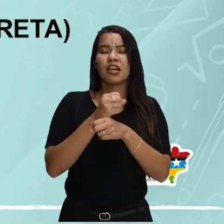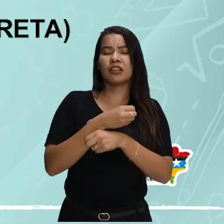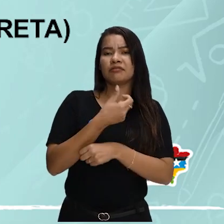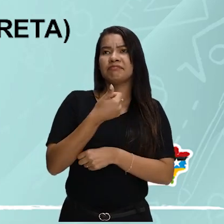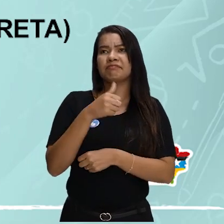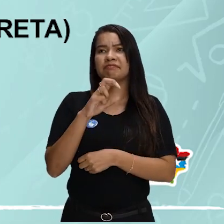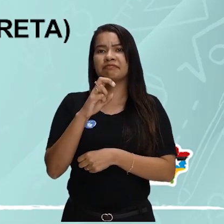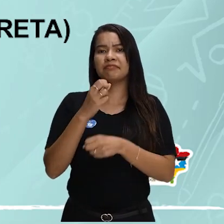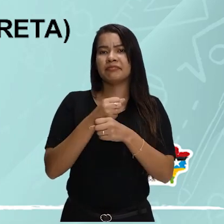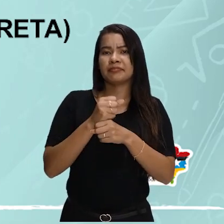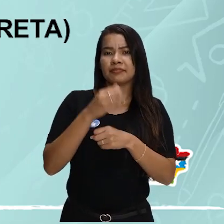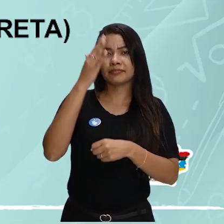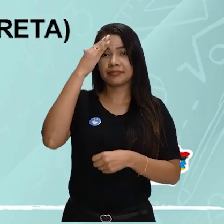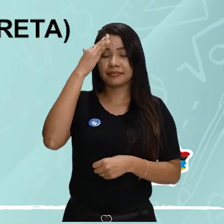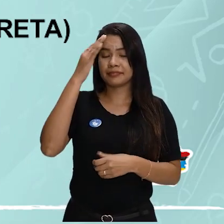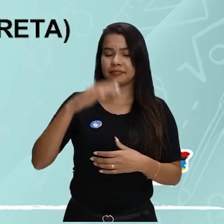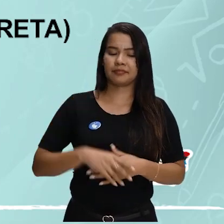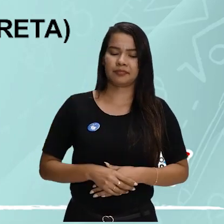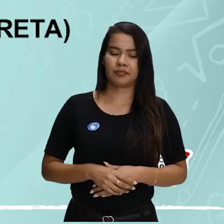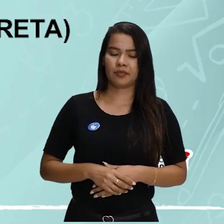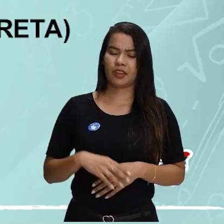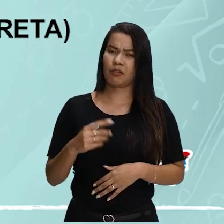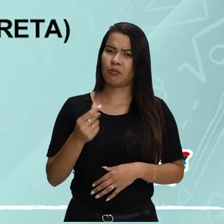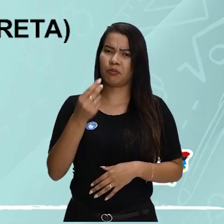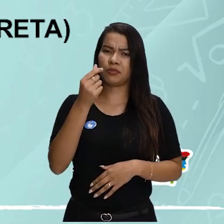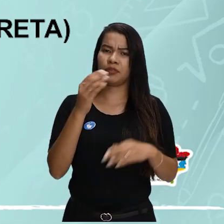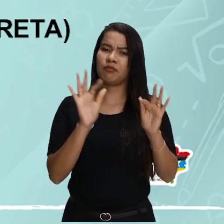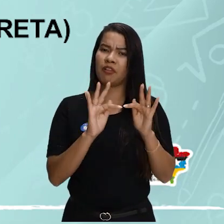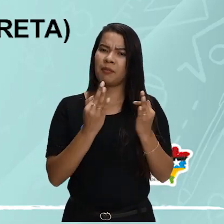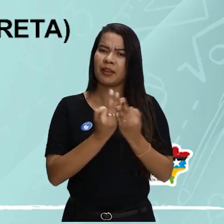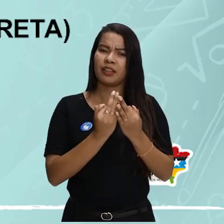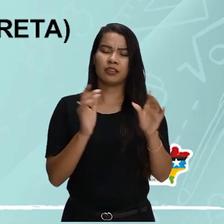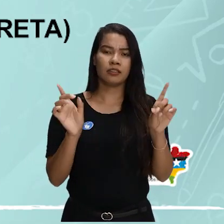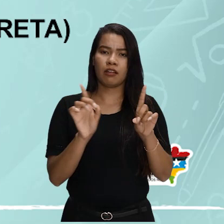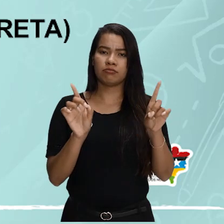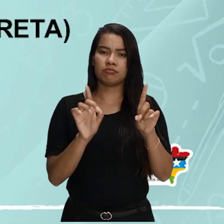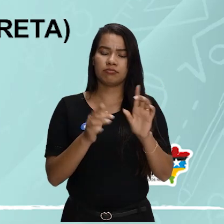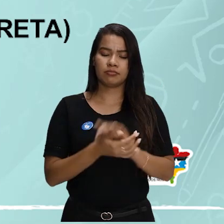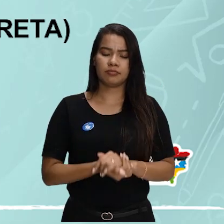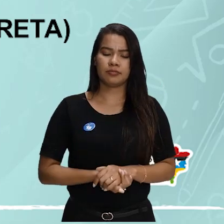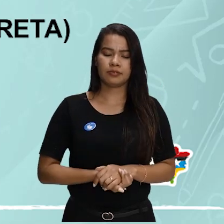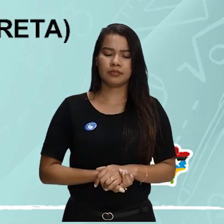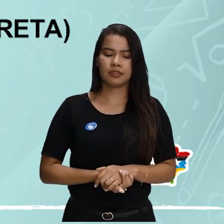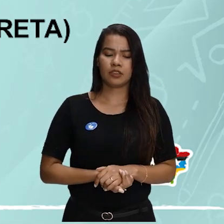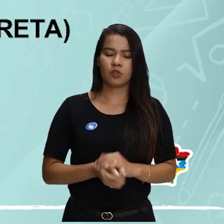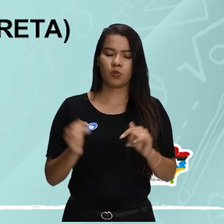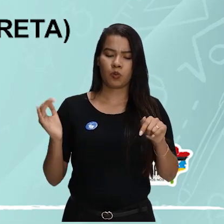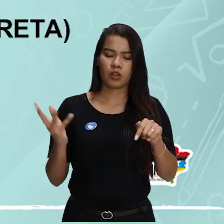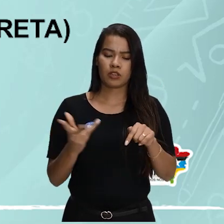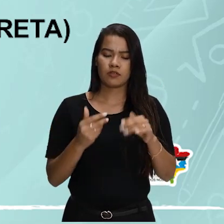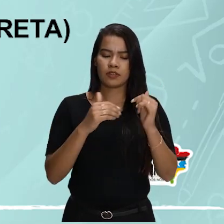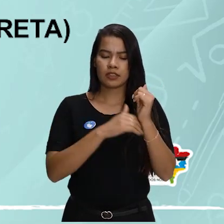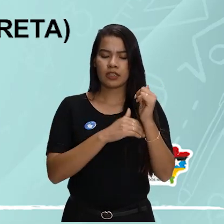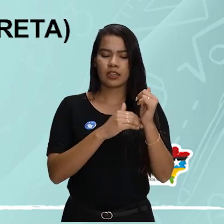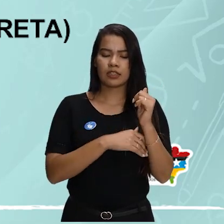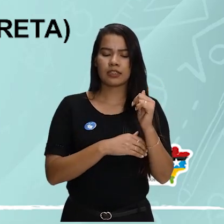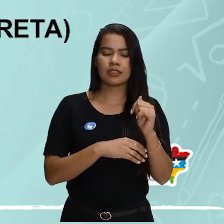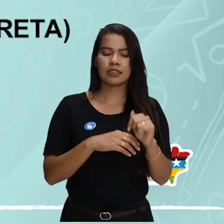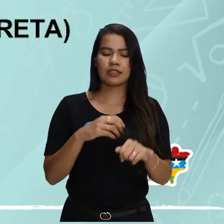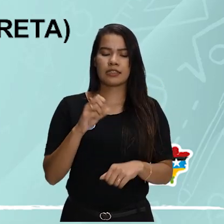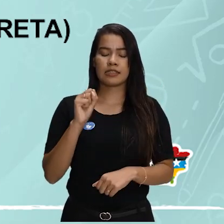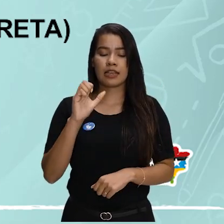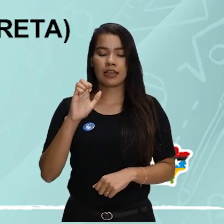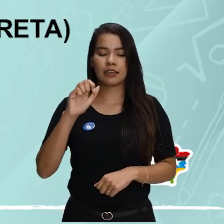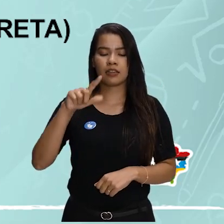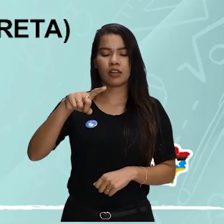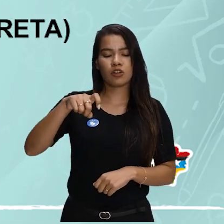não. Aí você é uma quantitativa discreta. Sexo, uma qualidade, né? Ou é masculino ou é feminino.